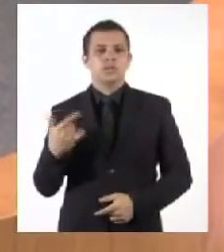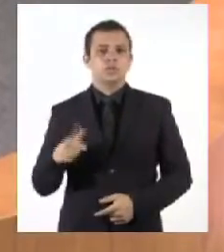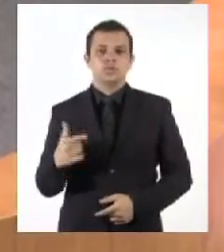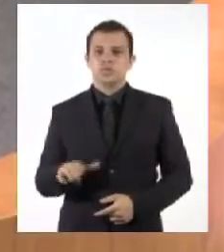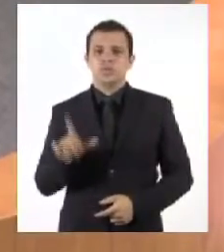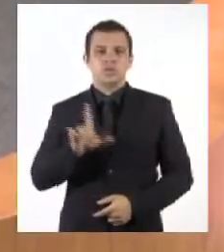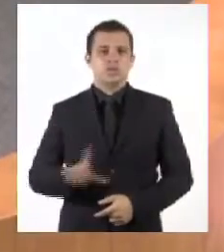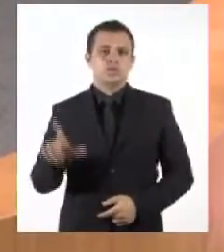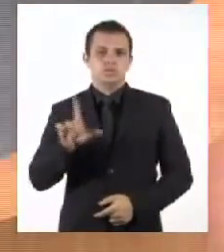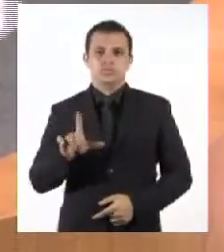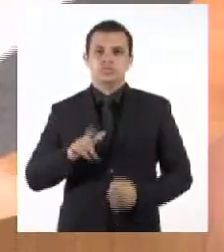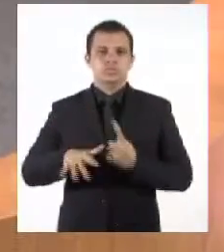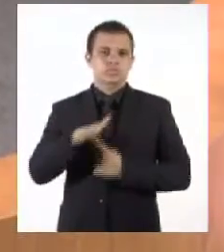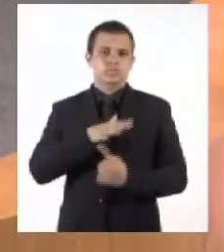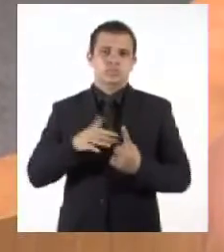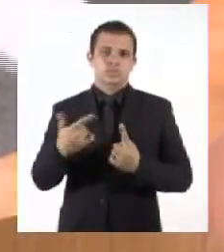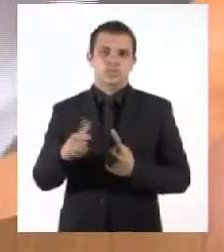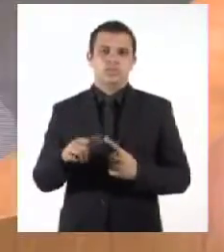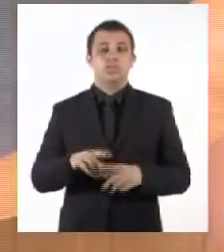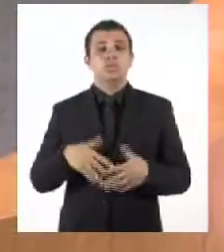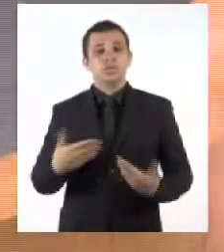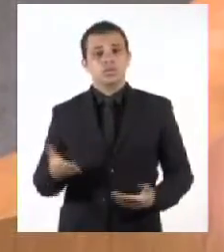Não tem. Então ele vai.